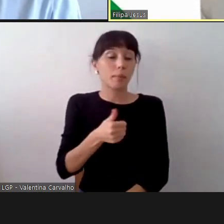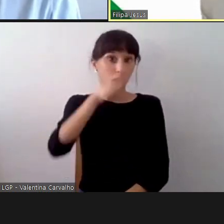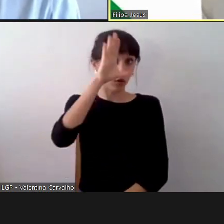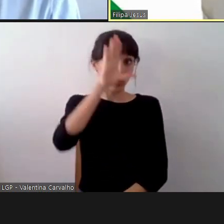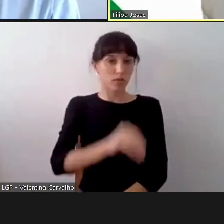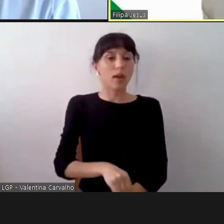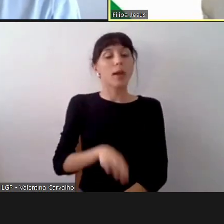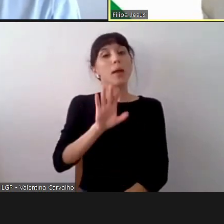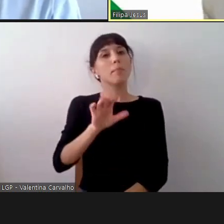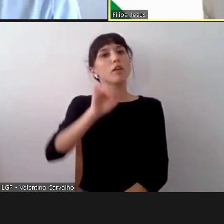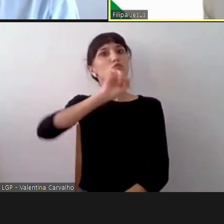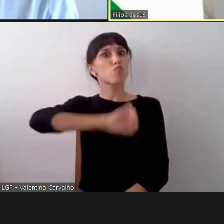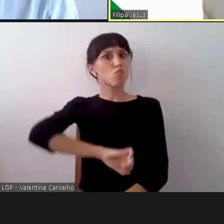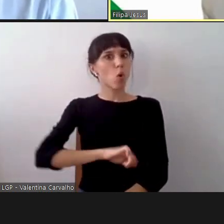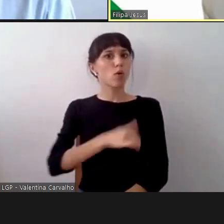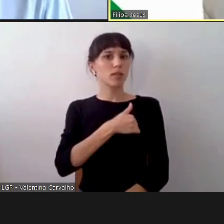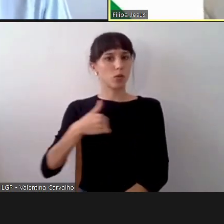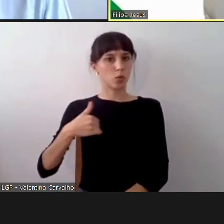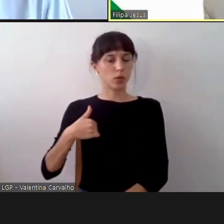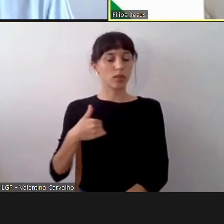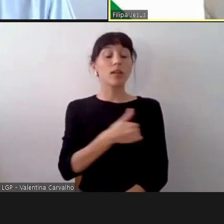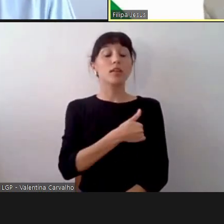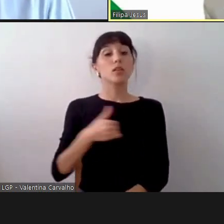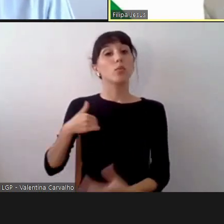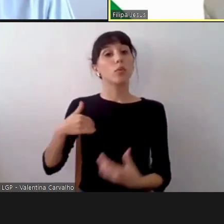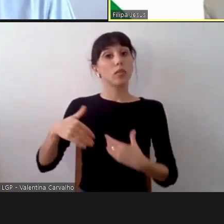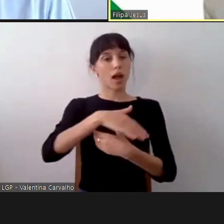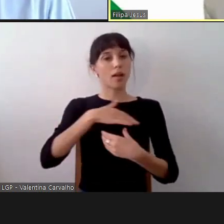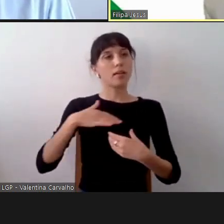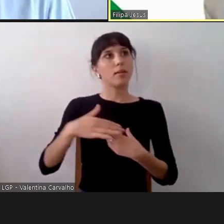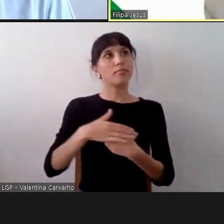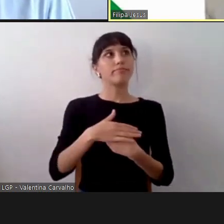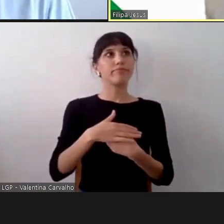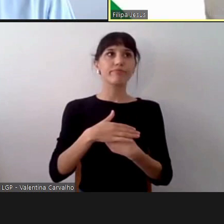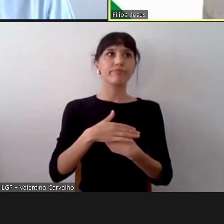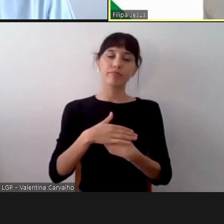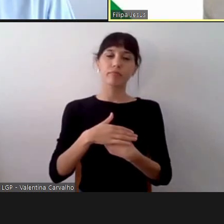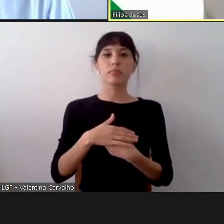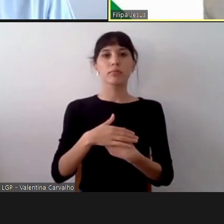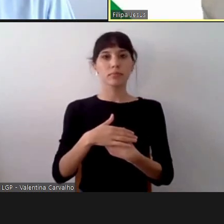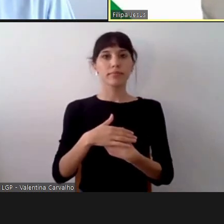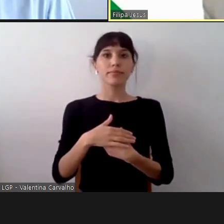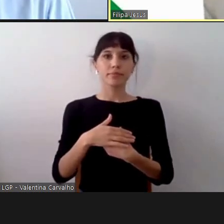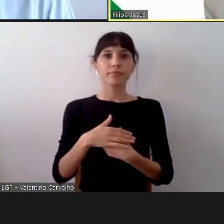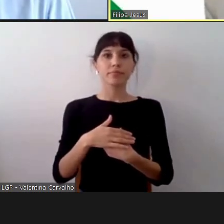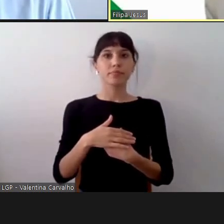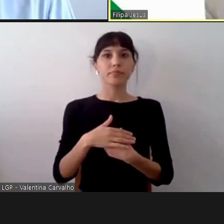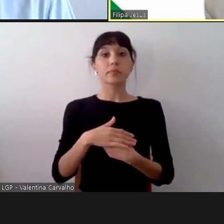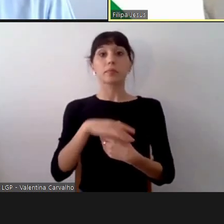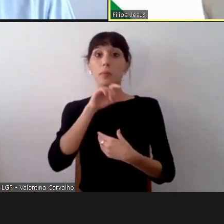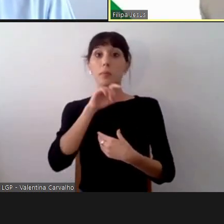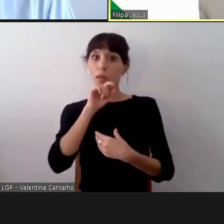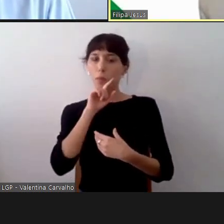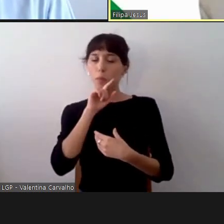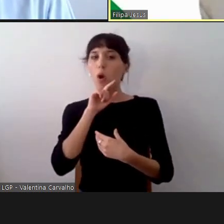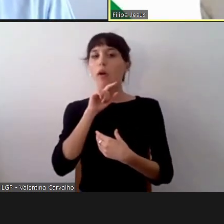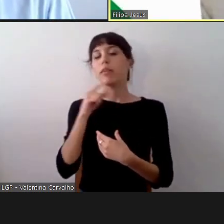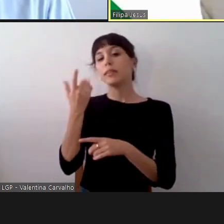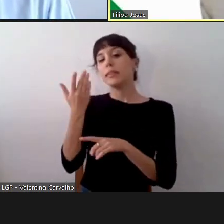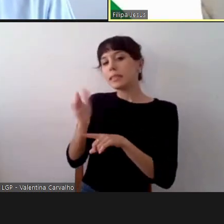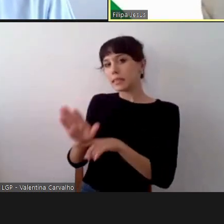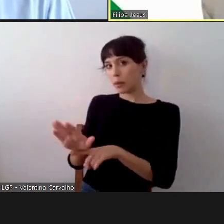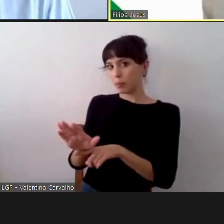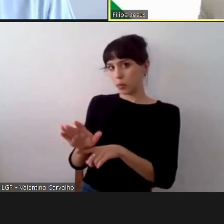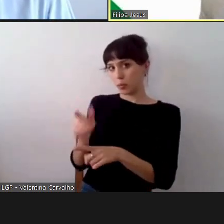falamos em saúde, a saúde é uma área que me parece que é muito... pode servir de exemplo para aquilo que nós devíamos ter